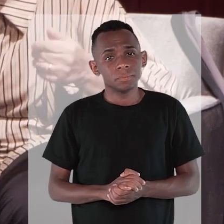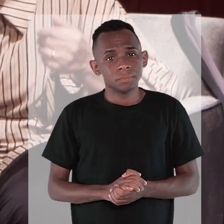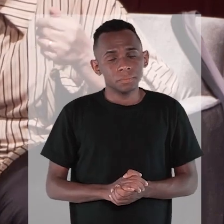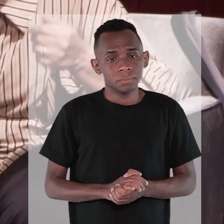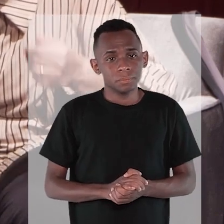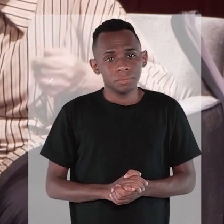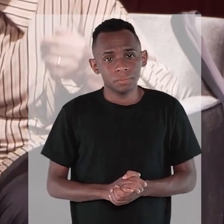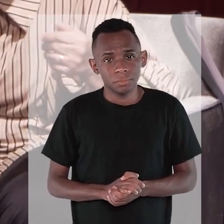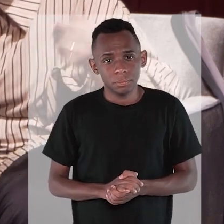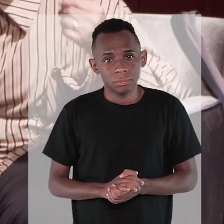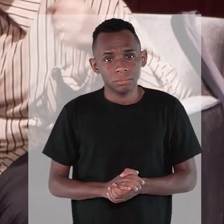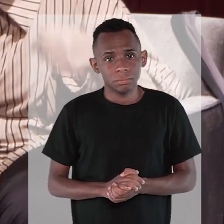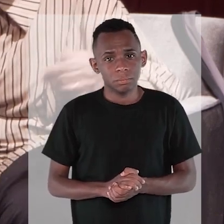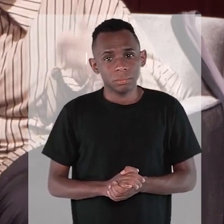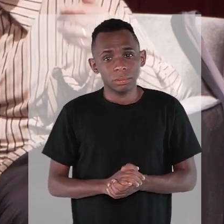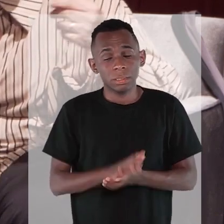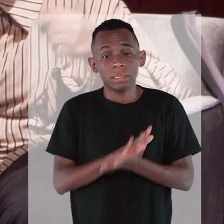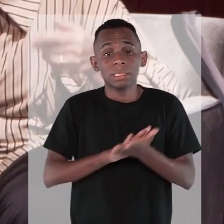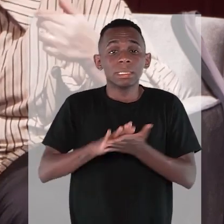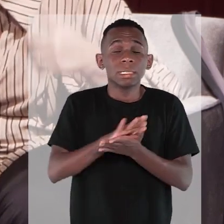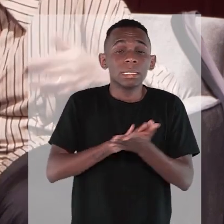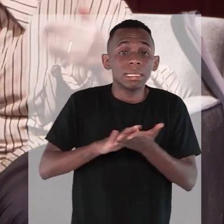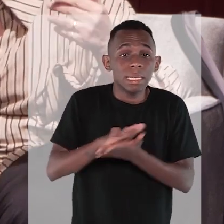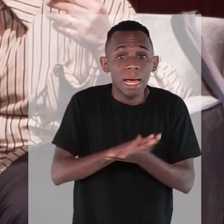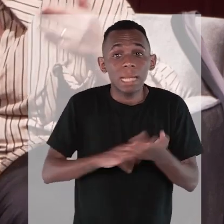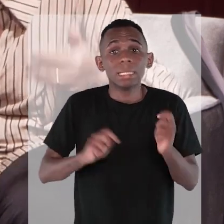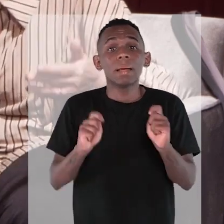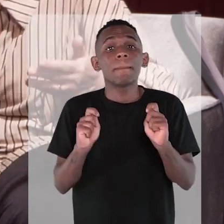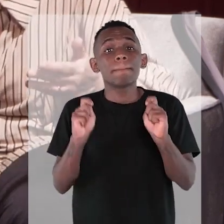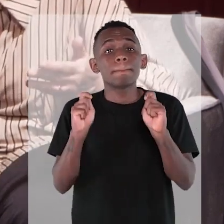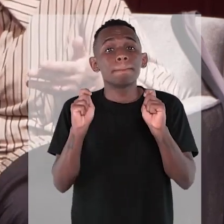nada disso pode ser possível se não houver...